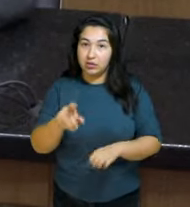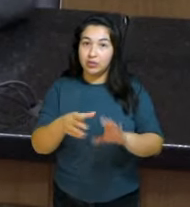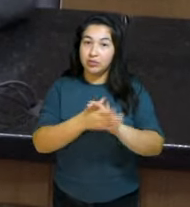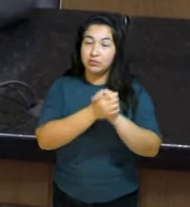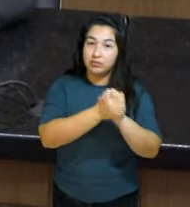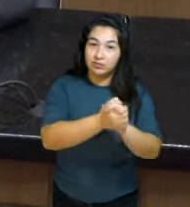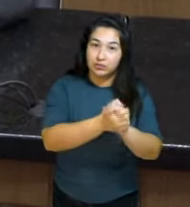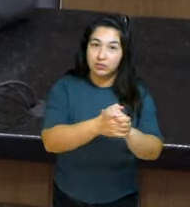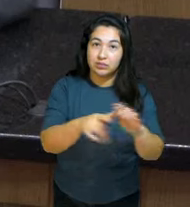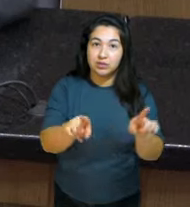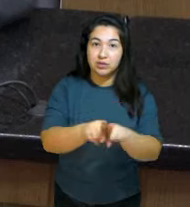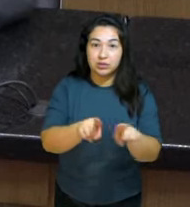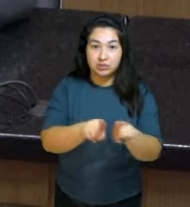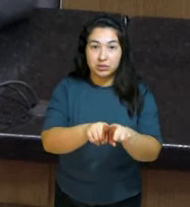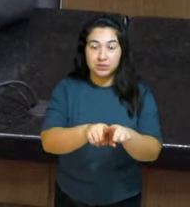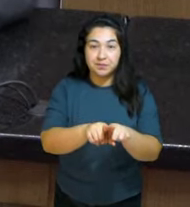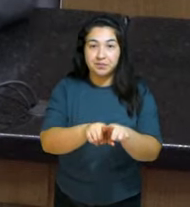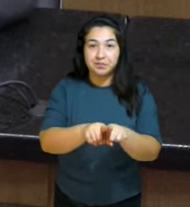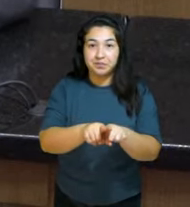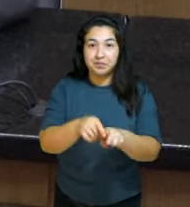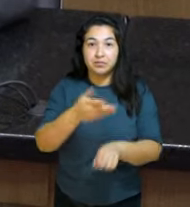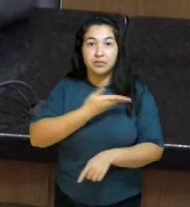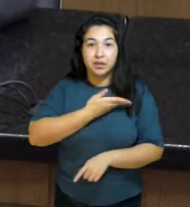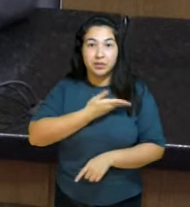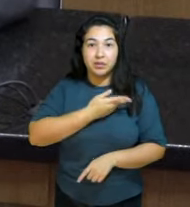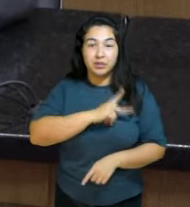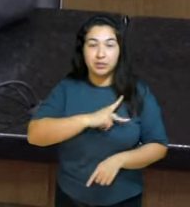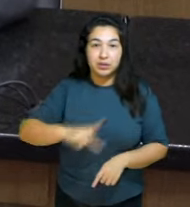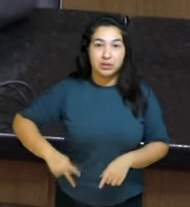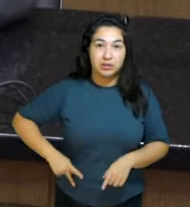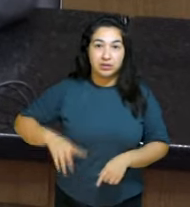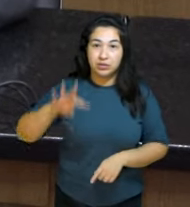cumprimentar também o nosso presidente do TJD,